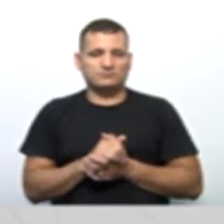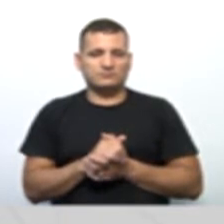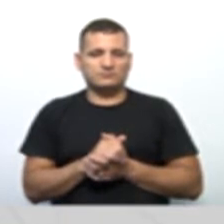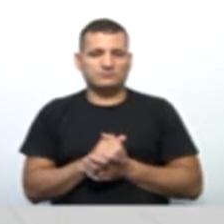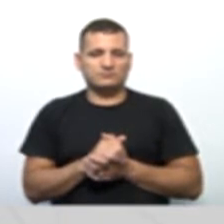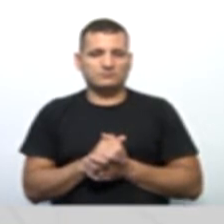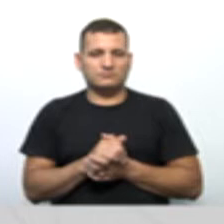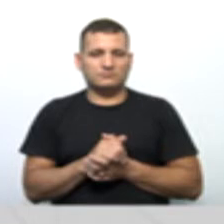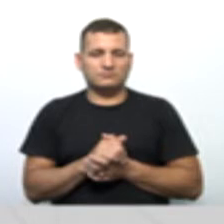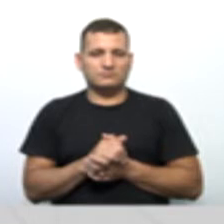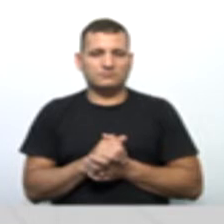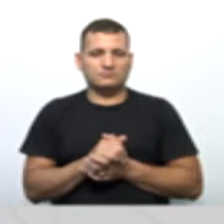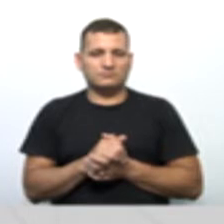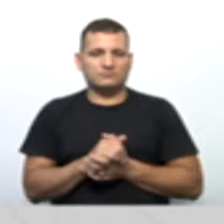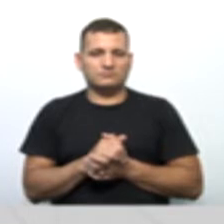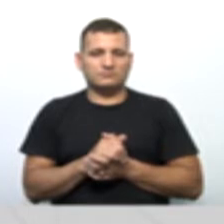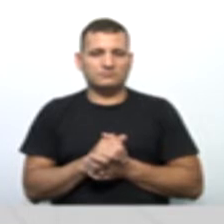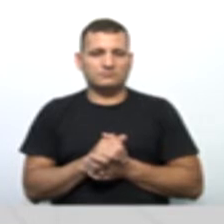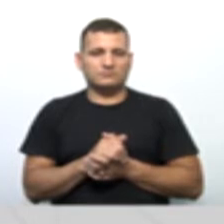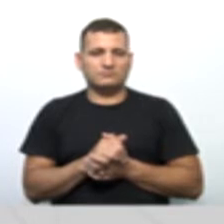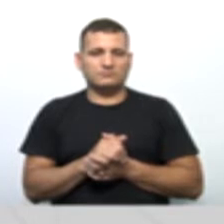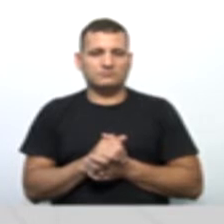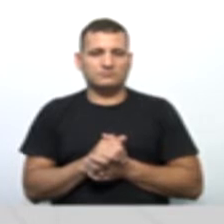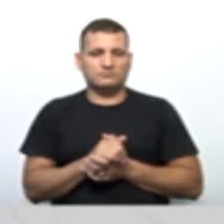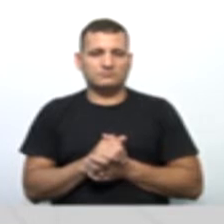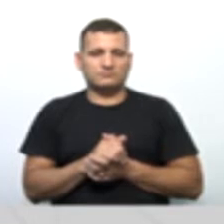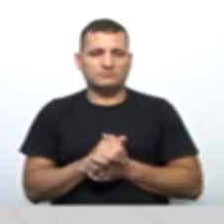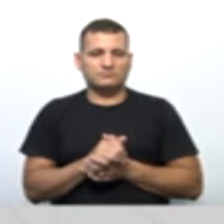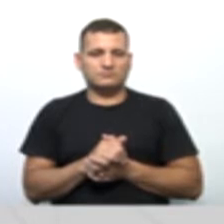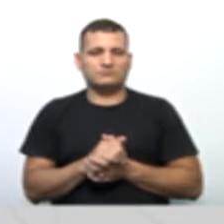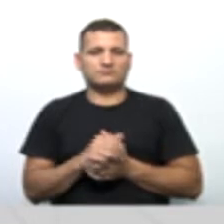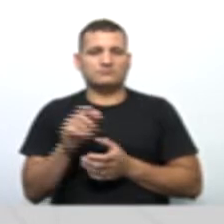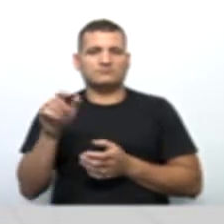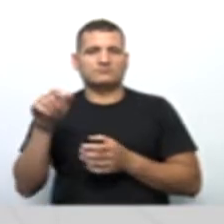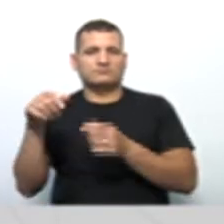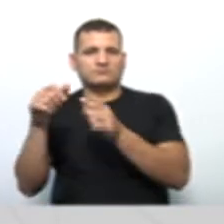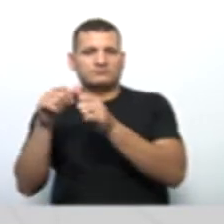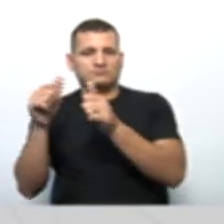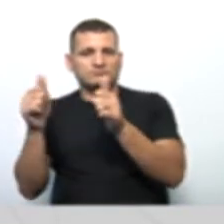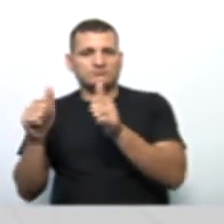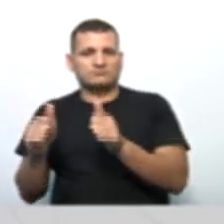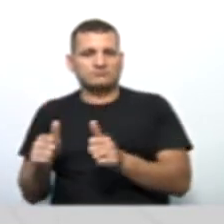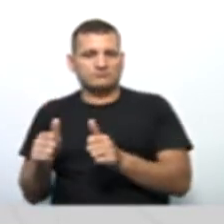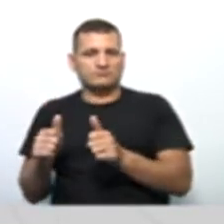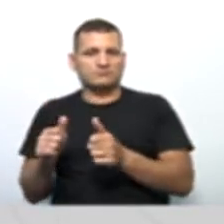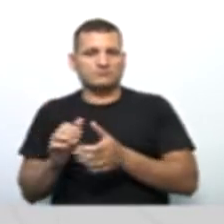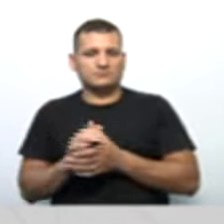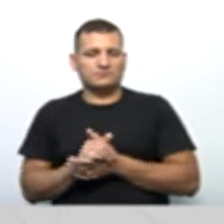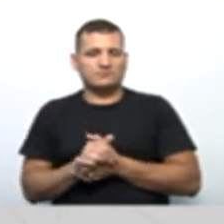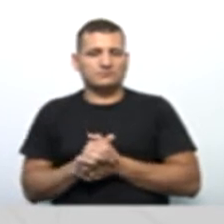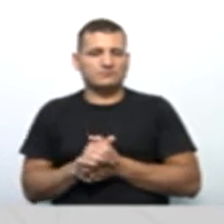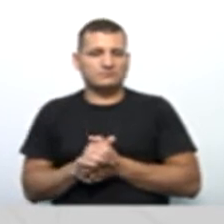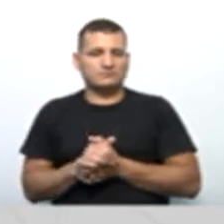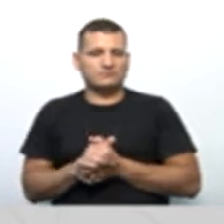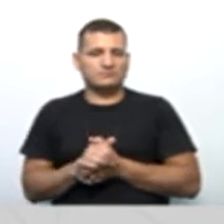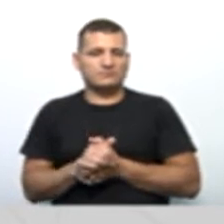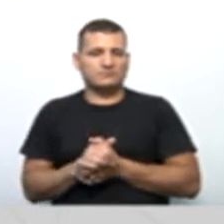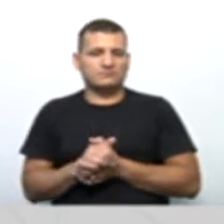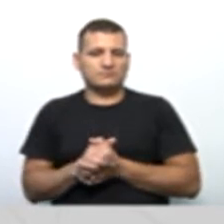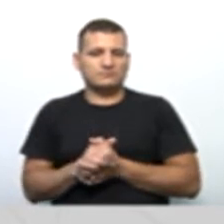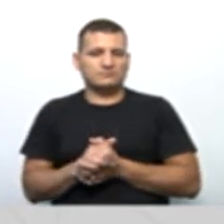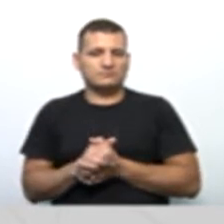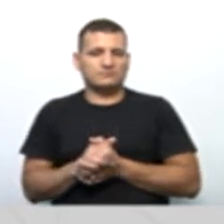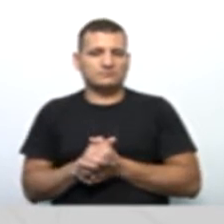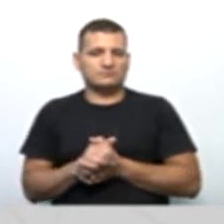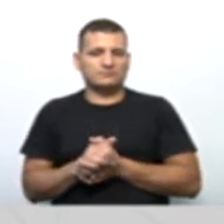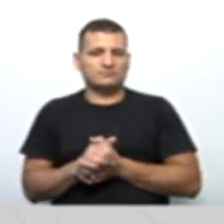uns coloquei que tipos linha quinzinho diferenciados aqui já uma imagem para você colocar aí a propaganda é um pouquinho mais